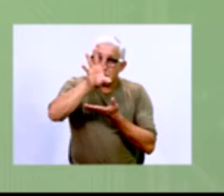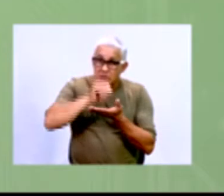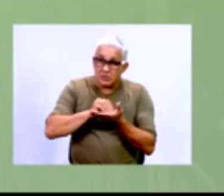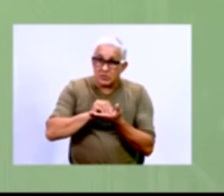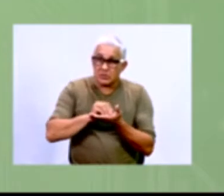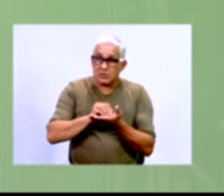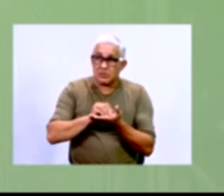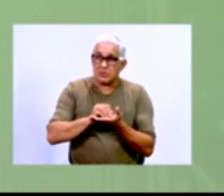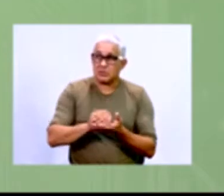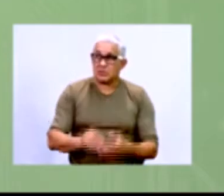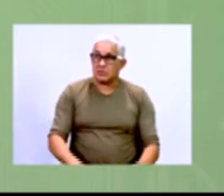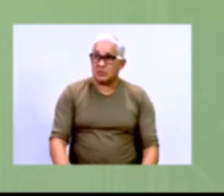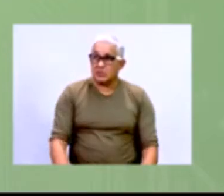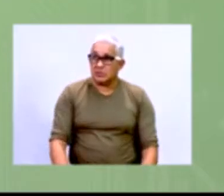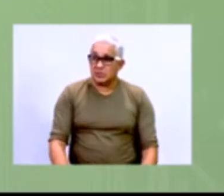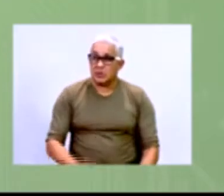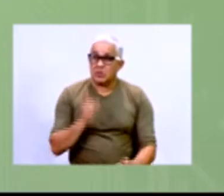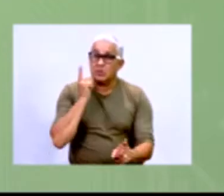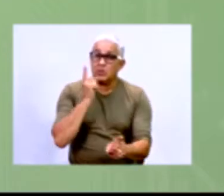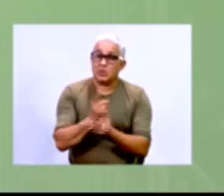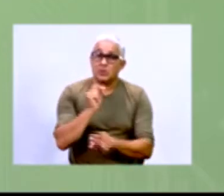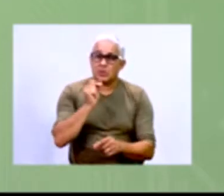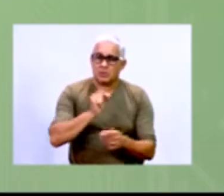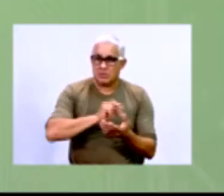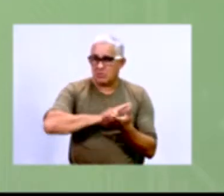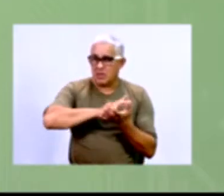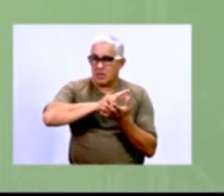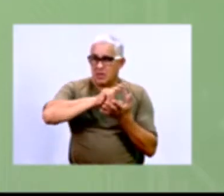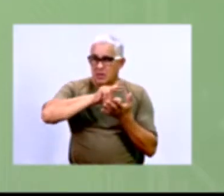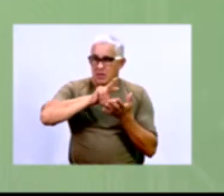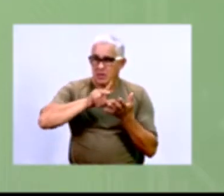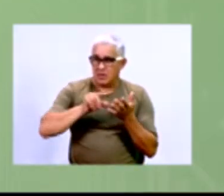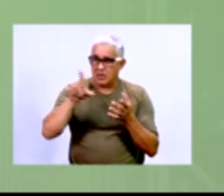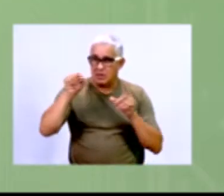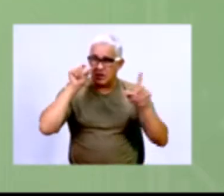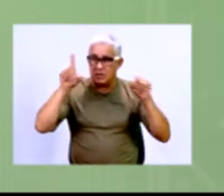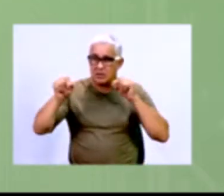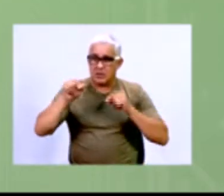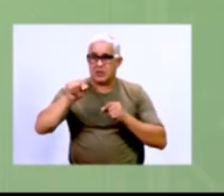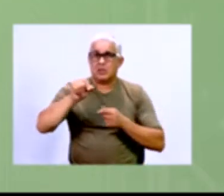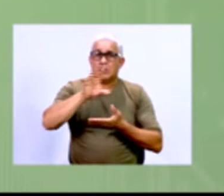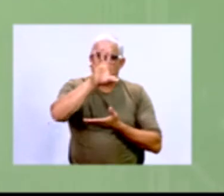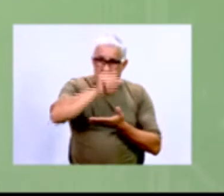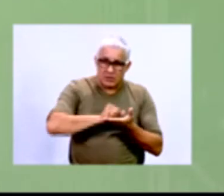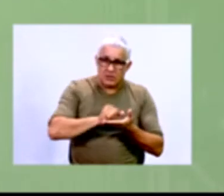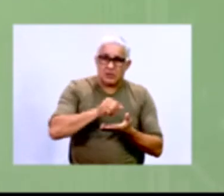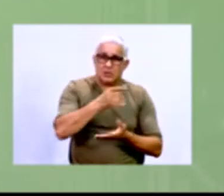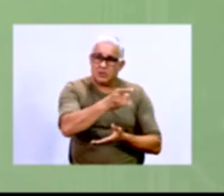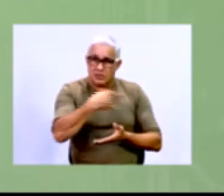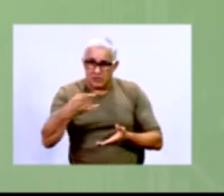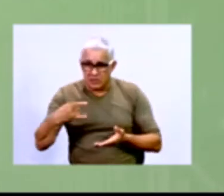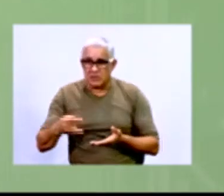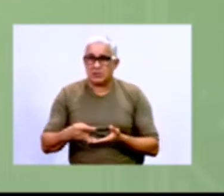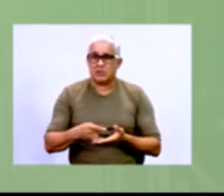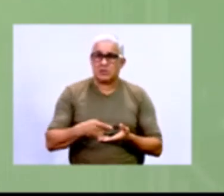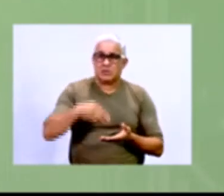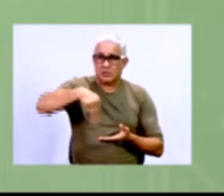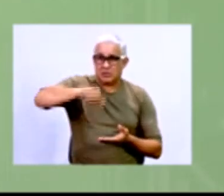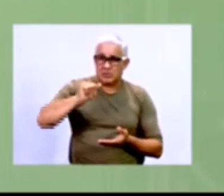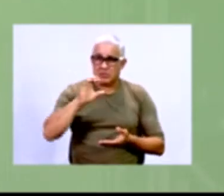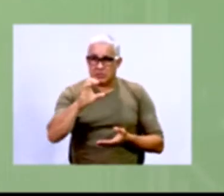de download, vocês vão encontrar várias opções para baixar, para Windows, para Linux, para Mac, então